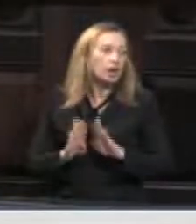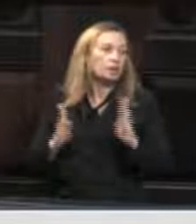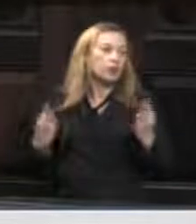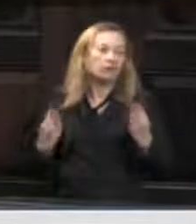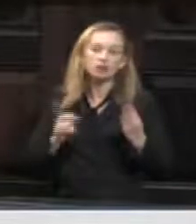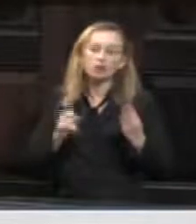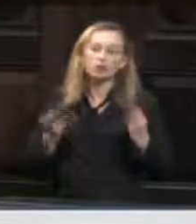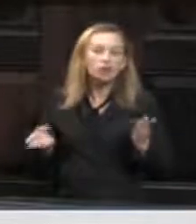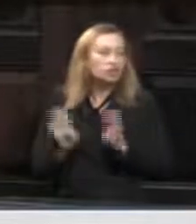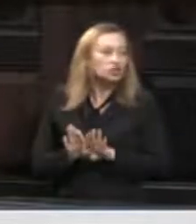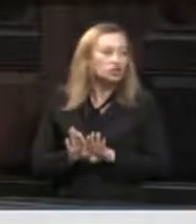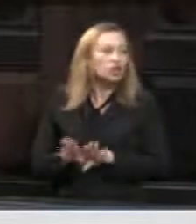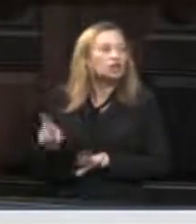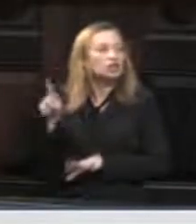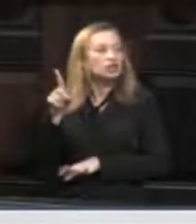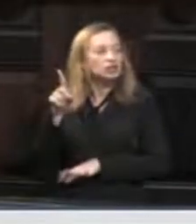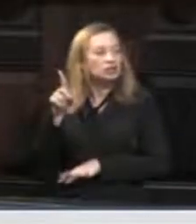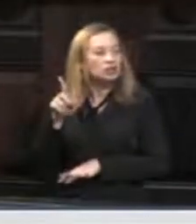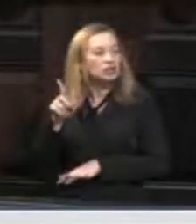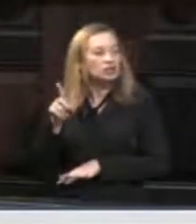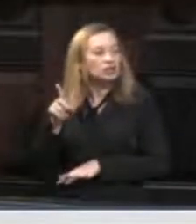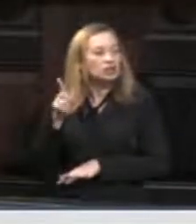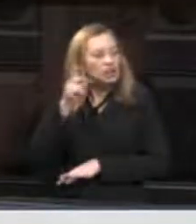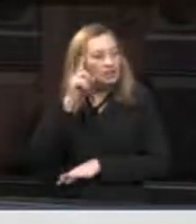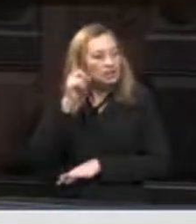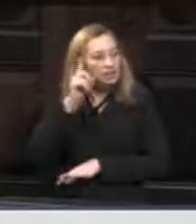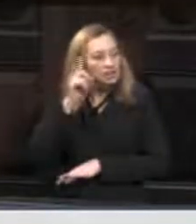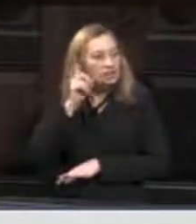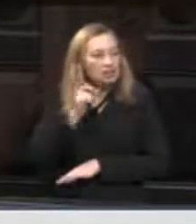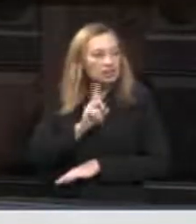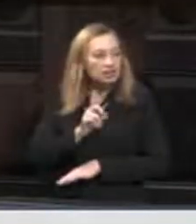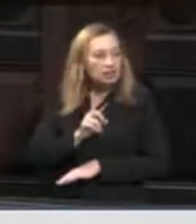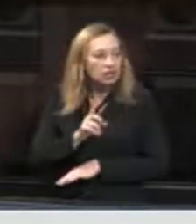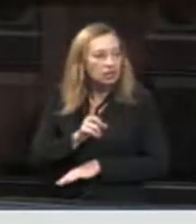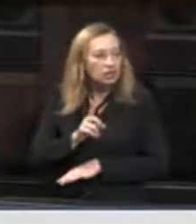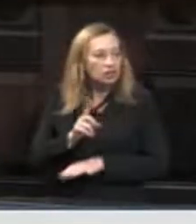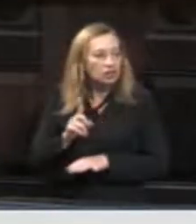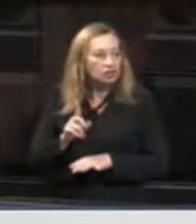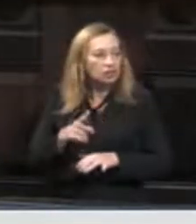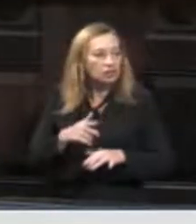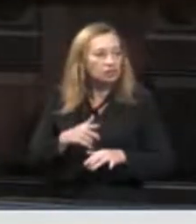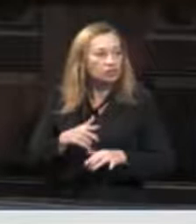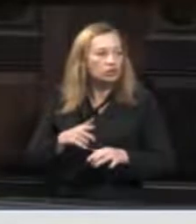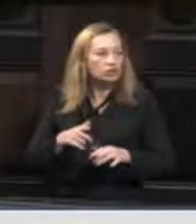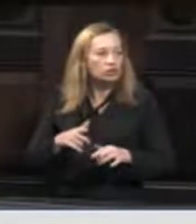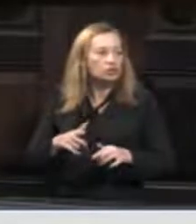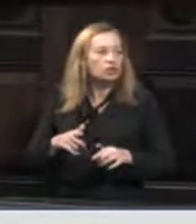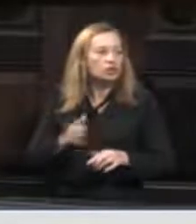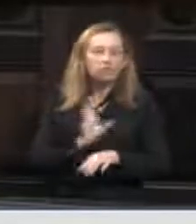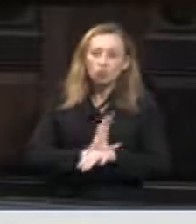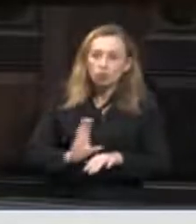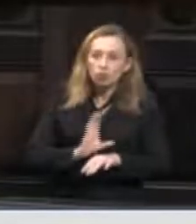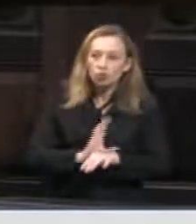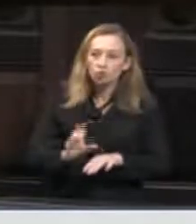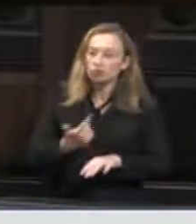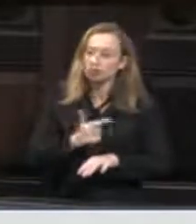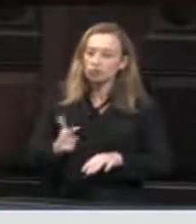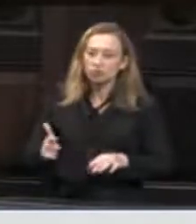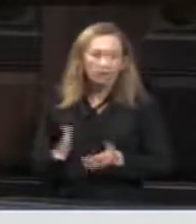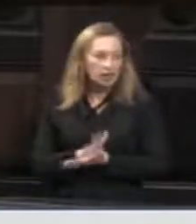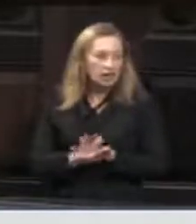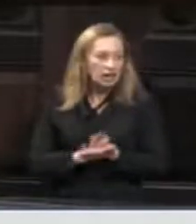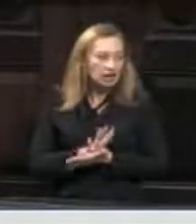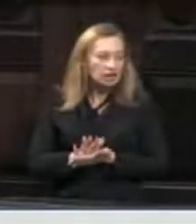Então, a cada dia que o IPDH não funciona, é um dia a menos de valorização da memória e cultura